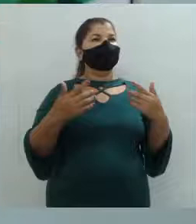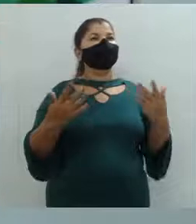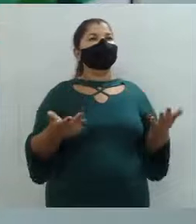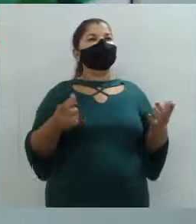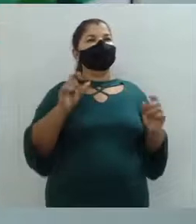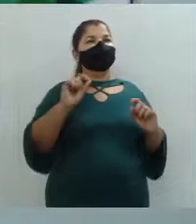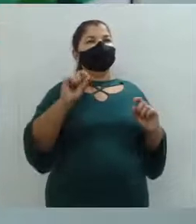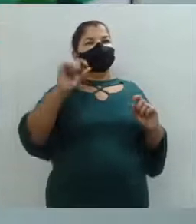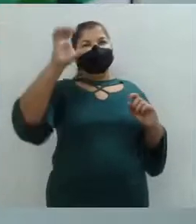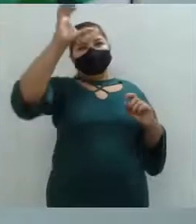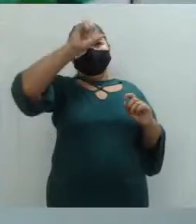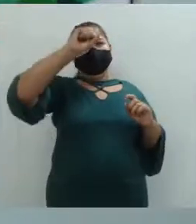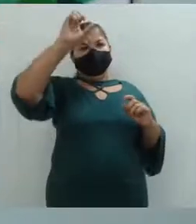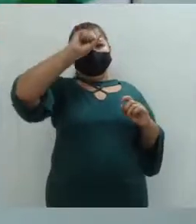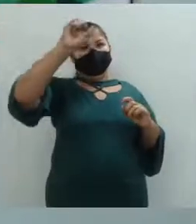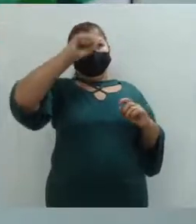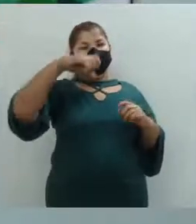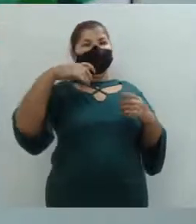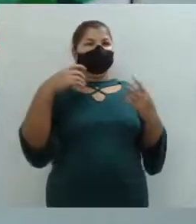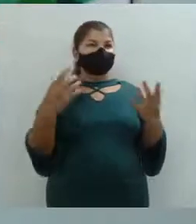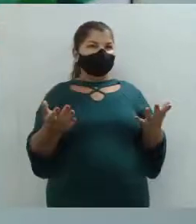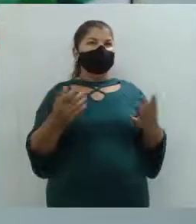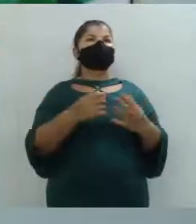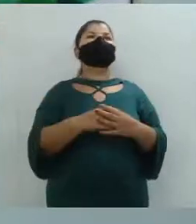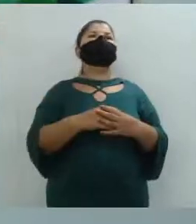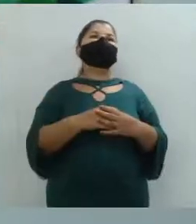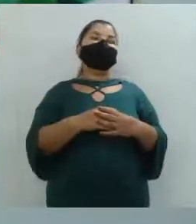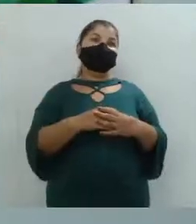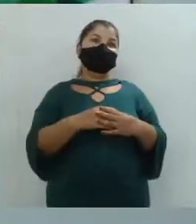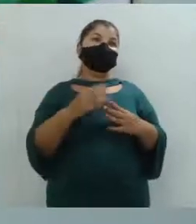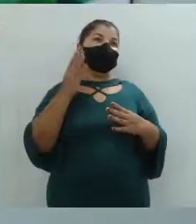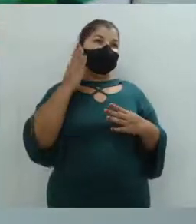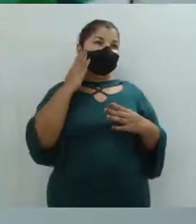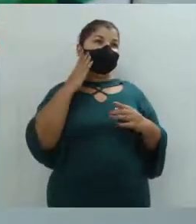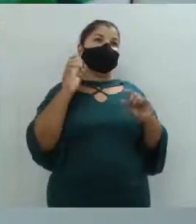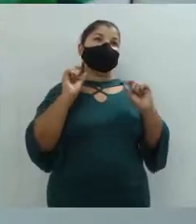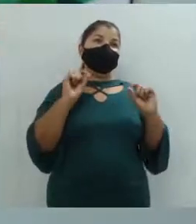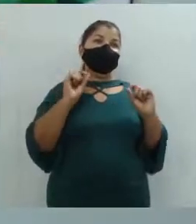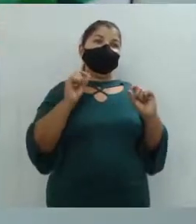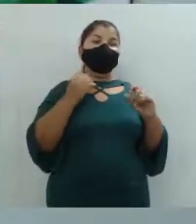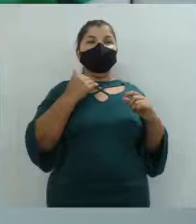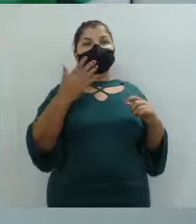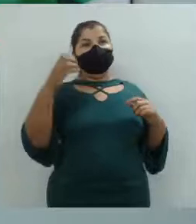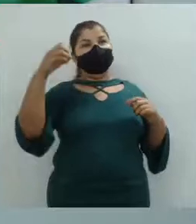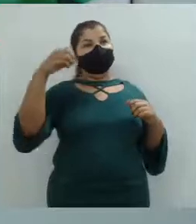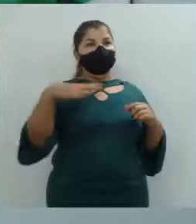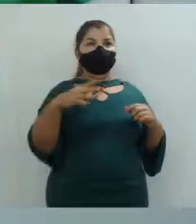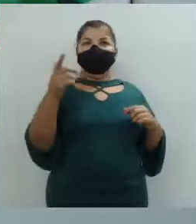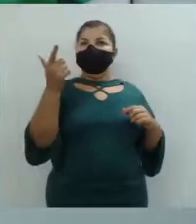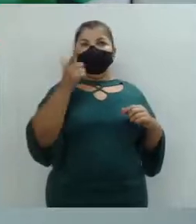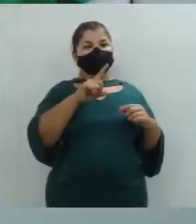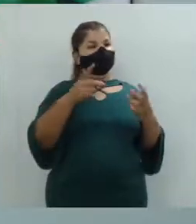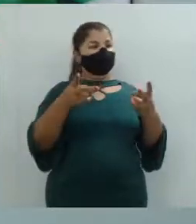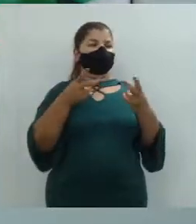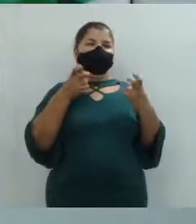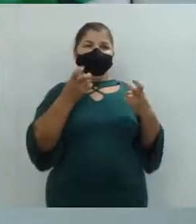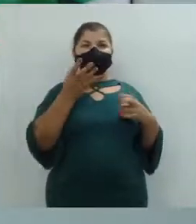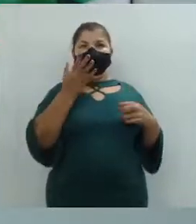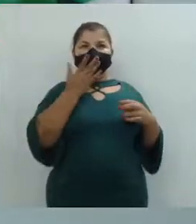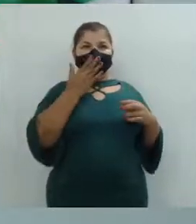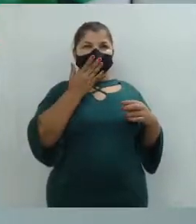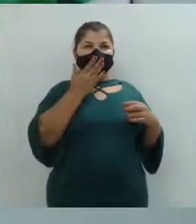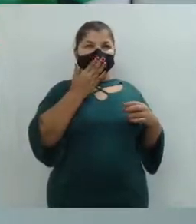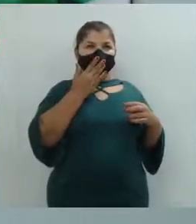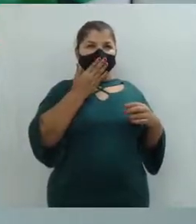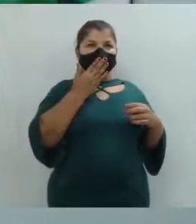a gente aprendeu? Tá? A gente entendeu que sem luz não conseguimos perceber as